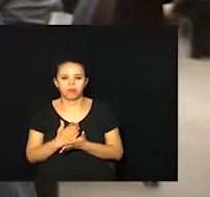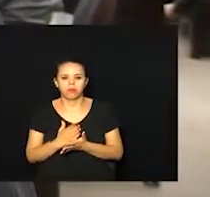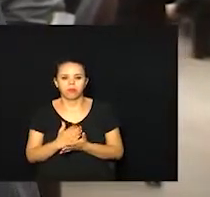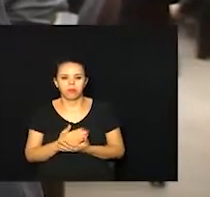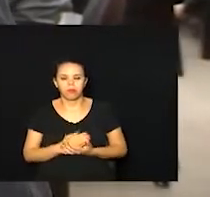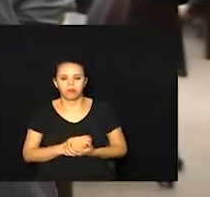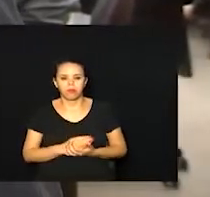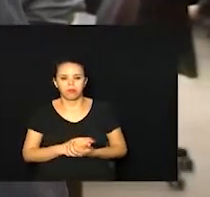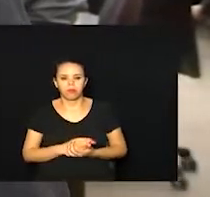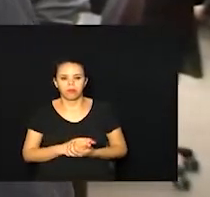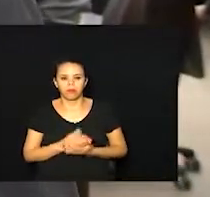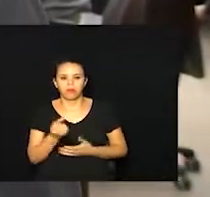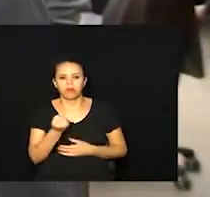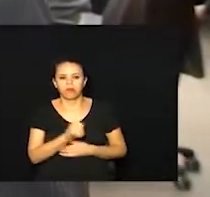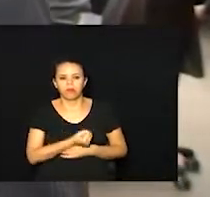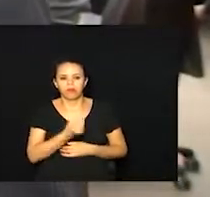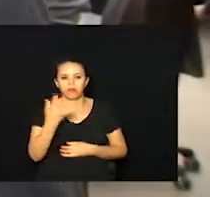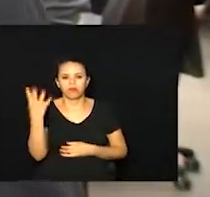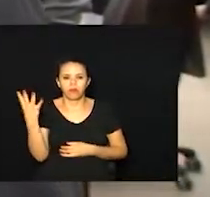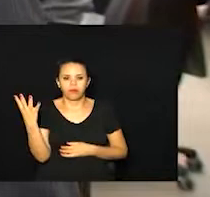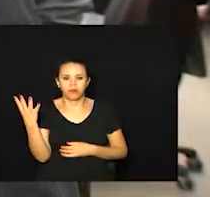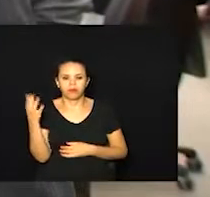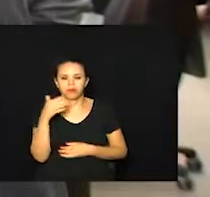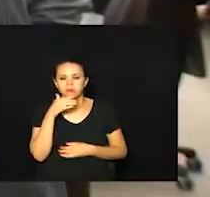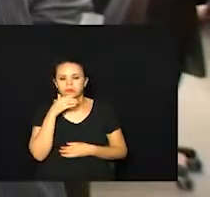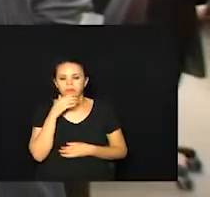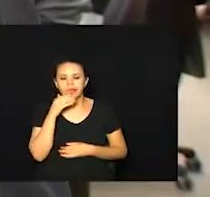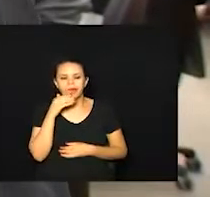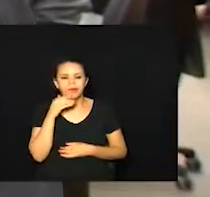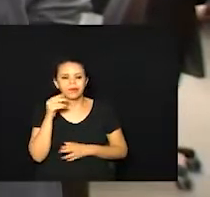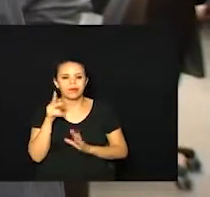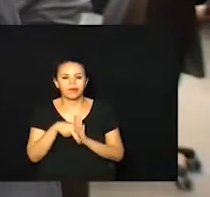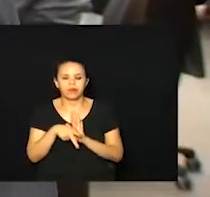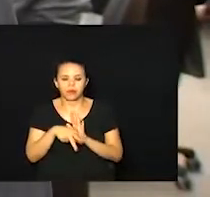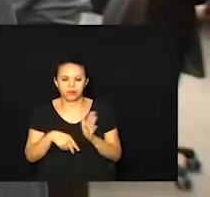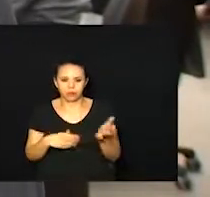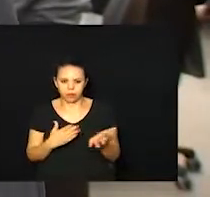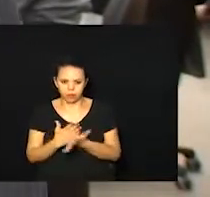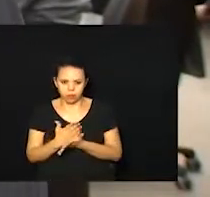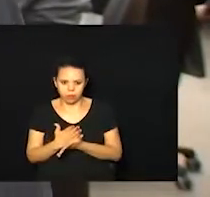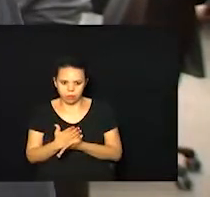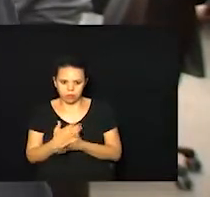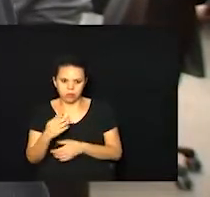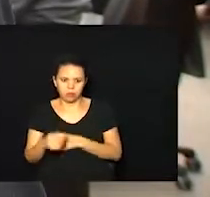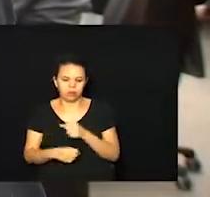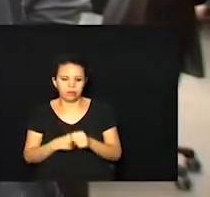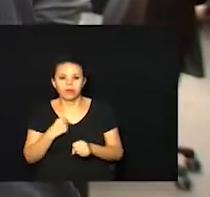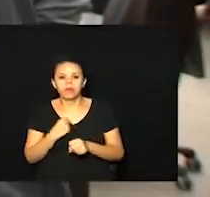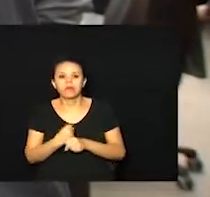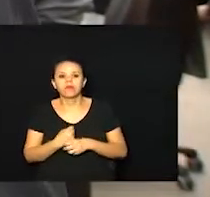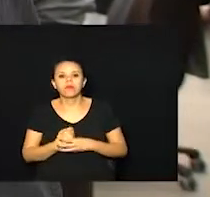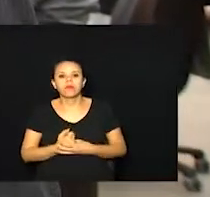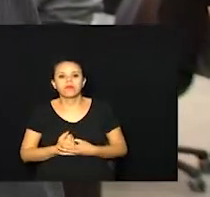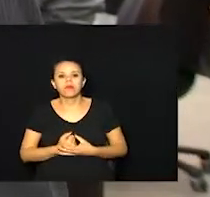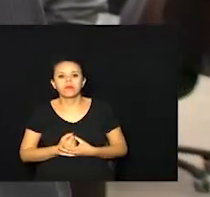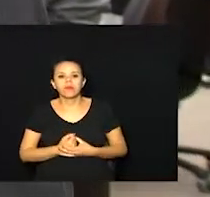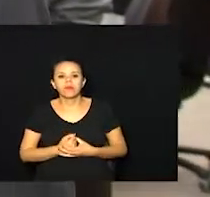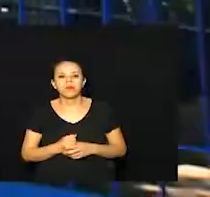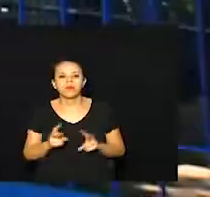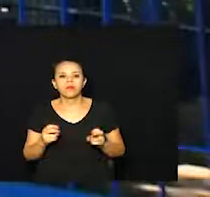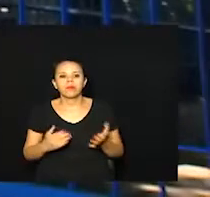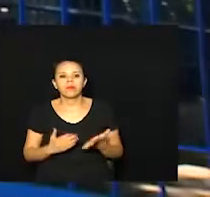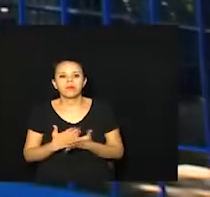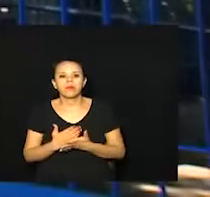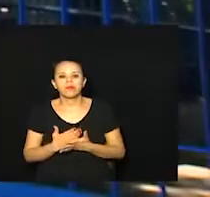aí dezenas, quase centenas de projetos aprovados durante todo o ano, relatados e